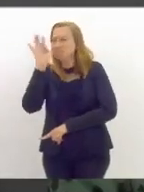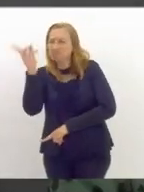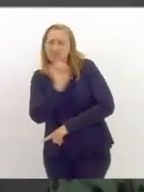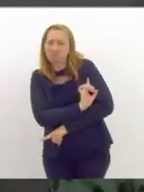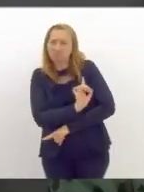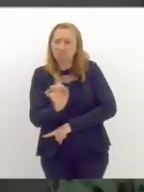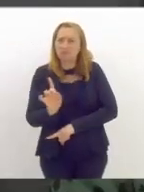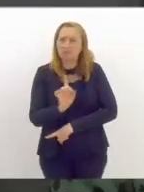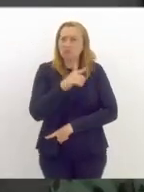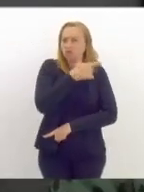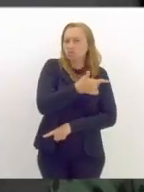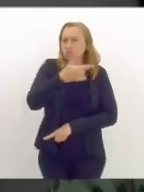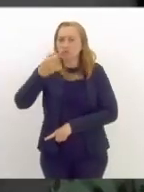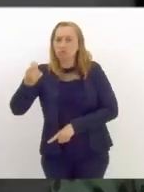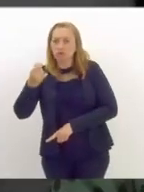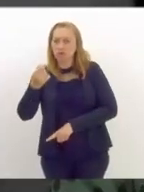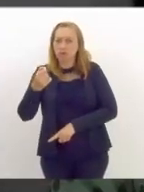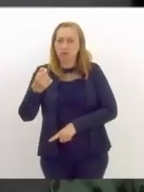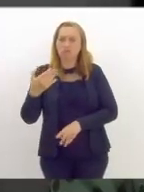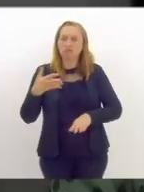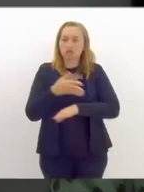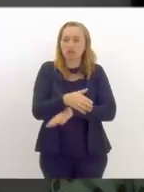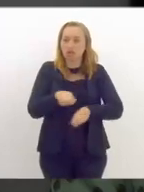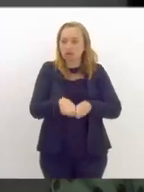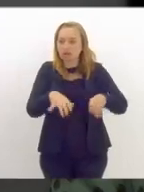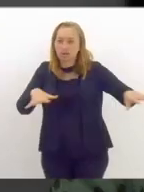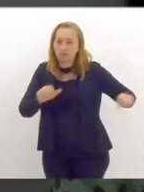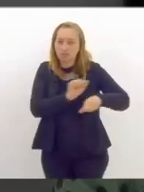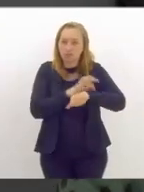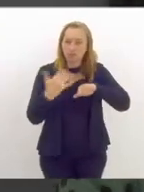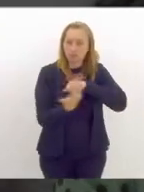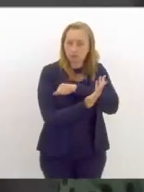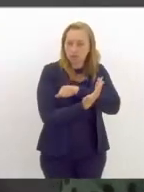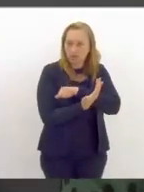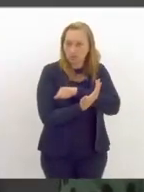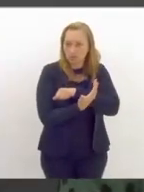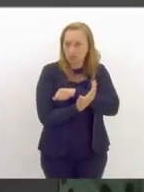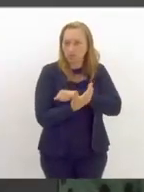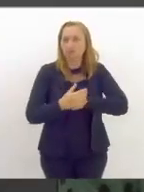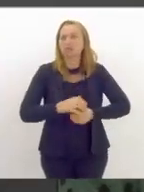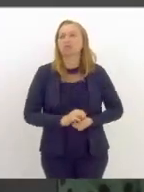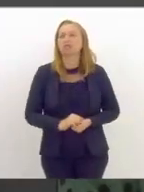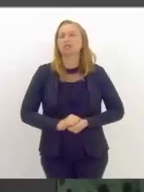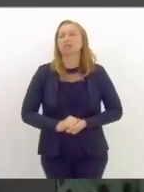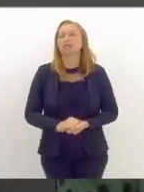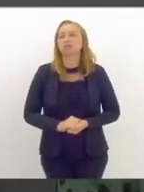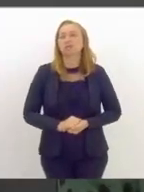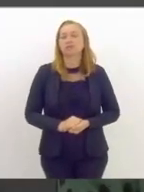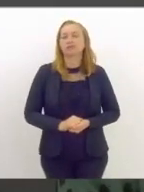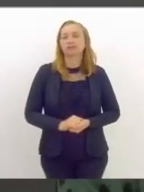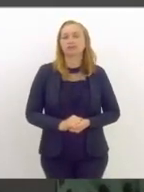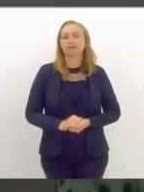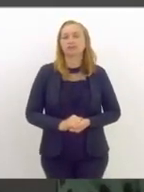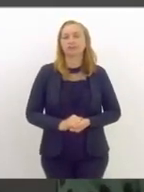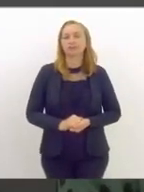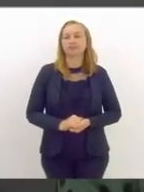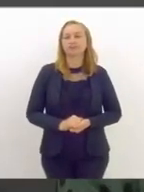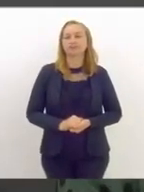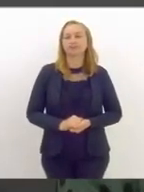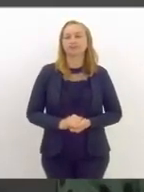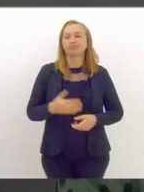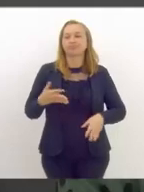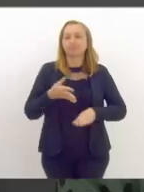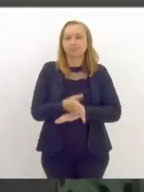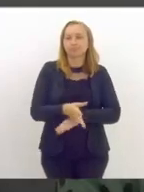que 2020 viria com a pandemia do coronavírus e da Covid-19. E a chegada do